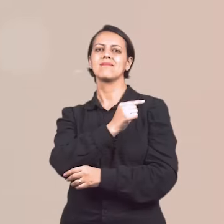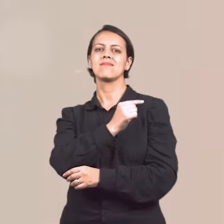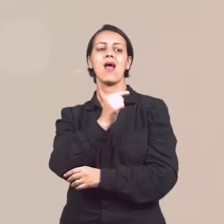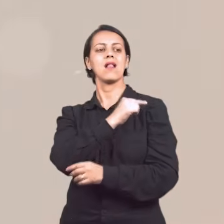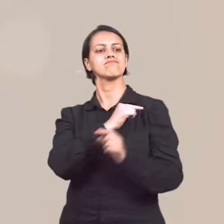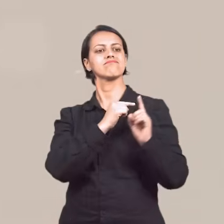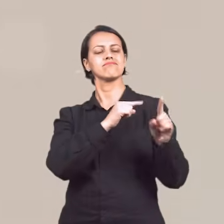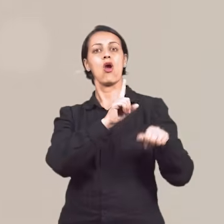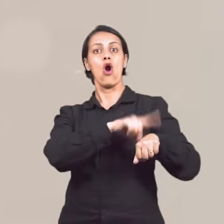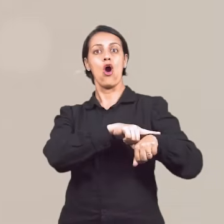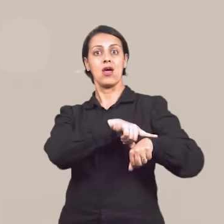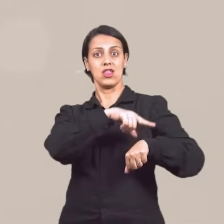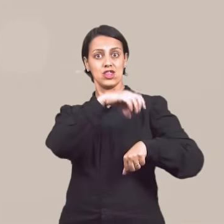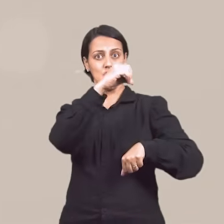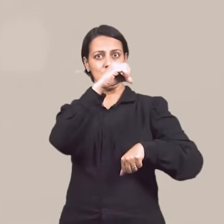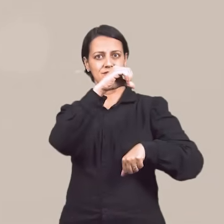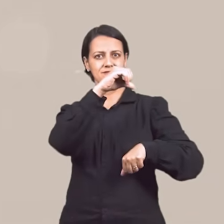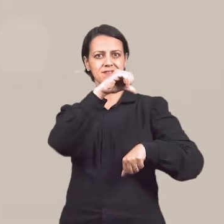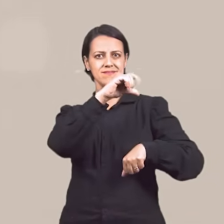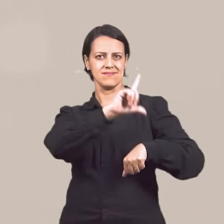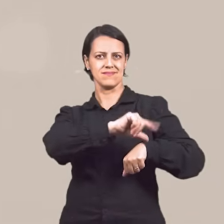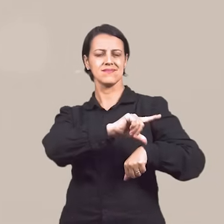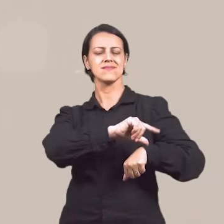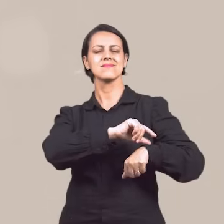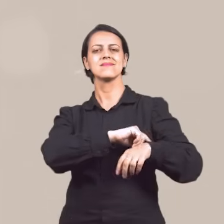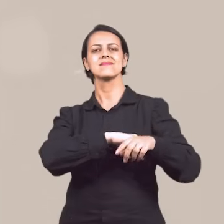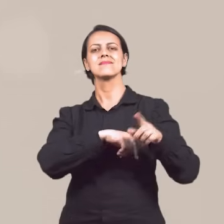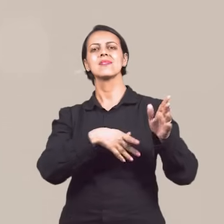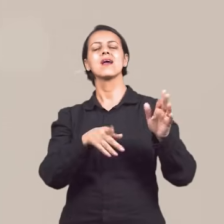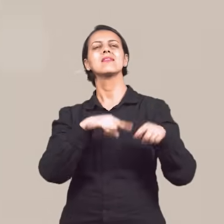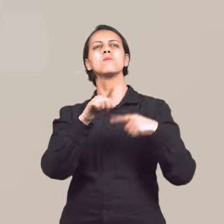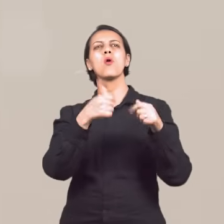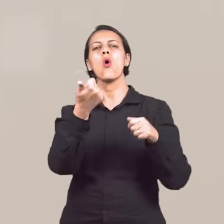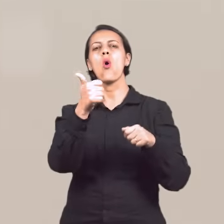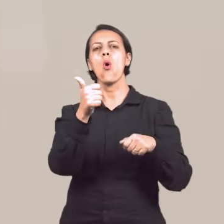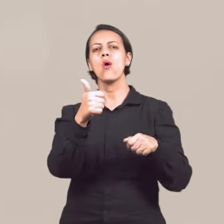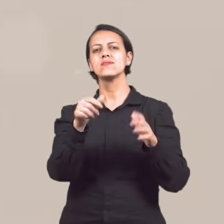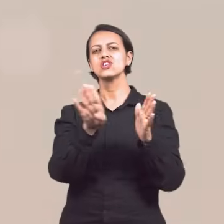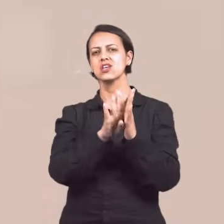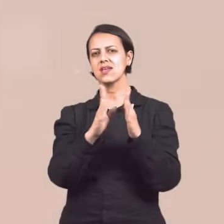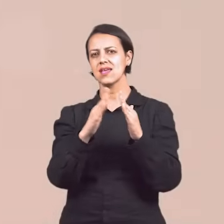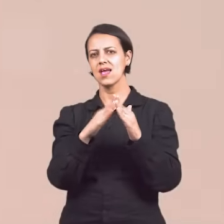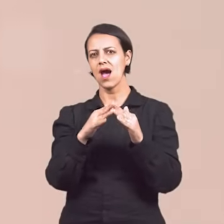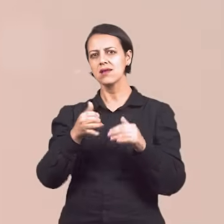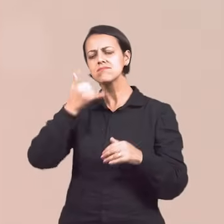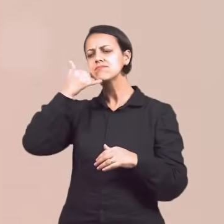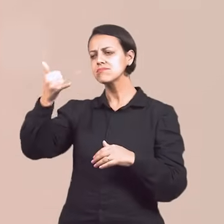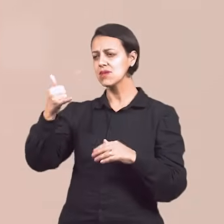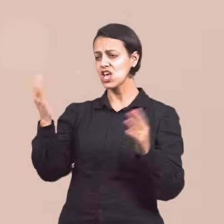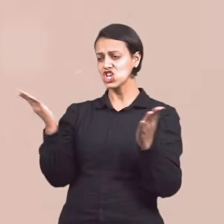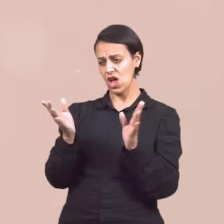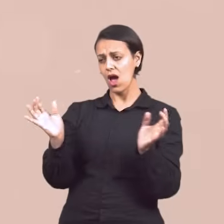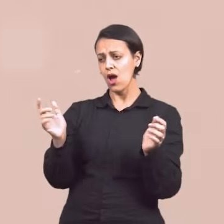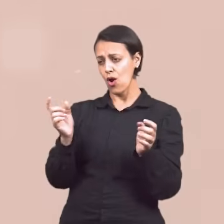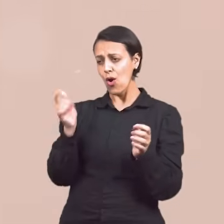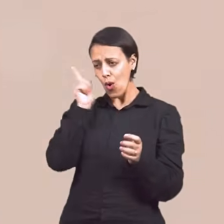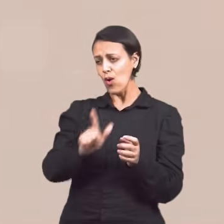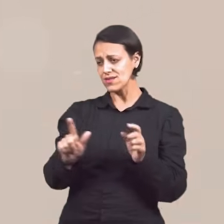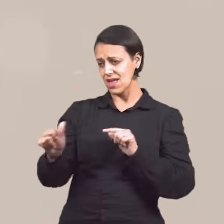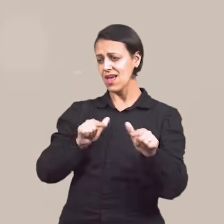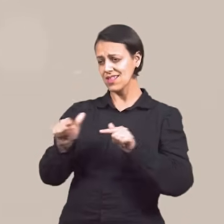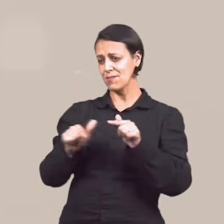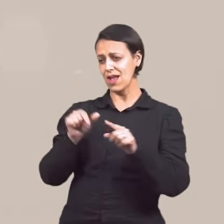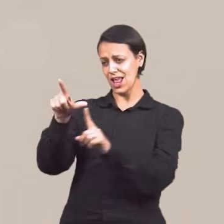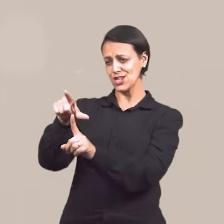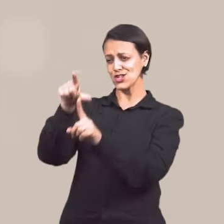9 horas, e ela falou: vou orar para mim. E eu orei na madrugada e ela foi fazer o teste lá às 9